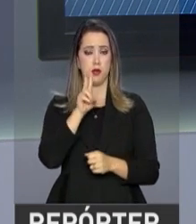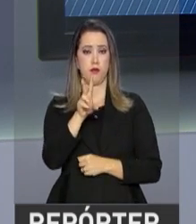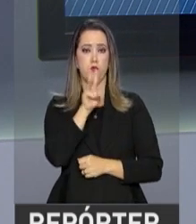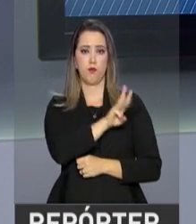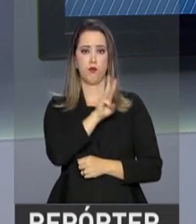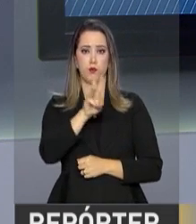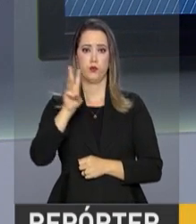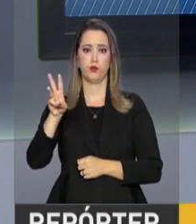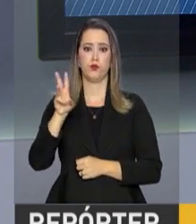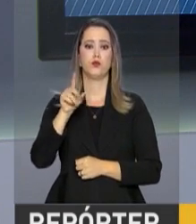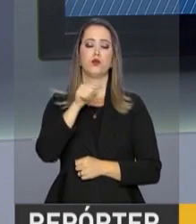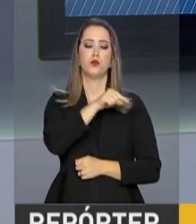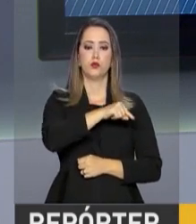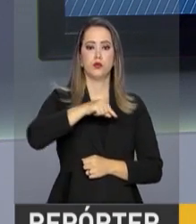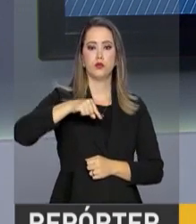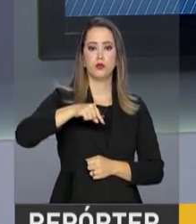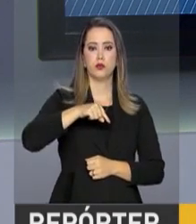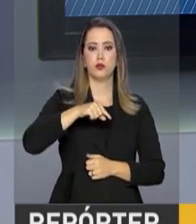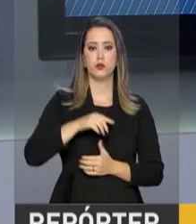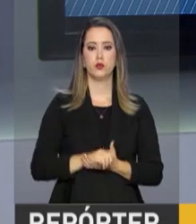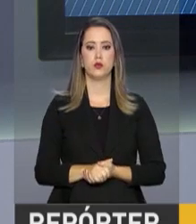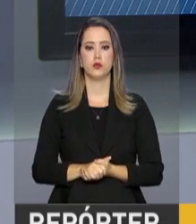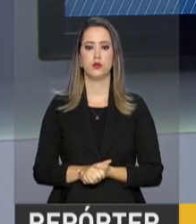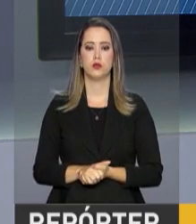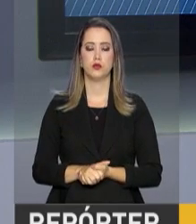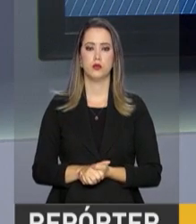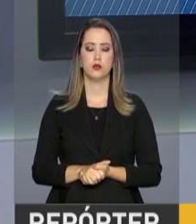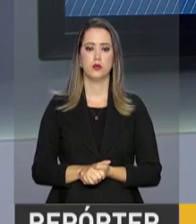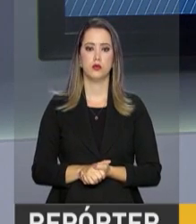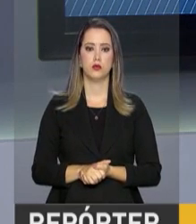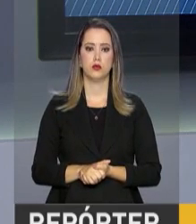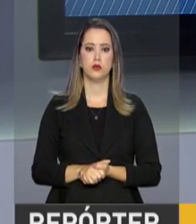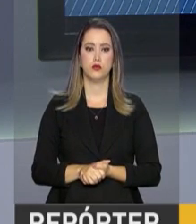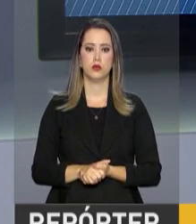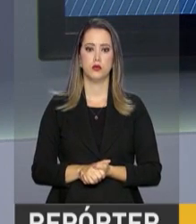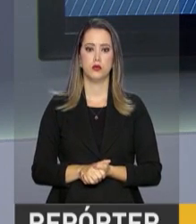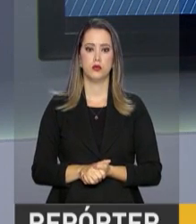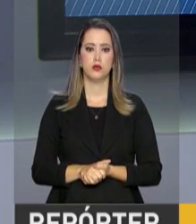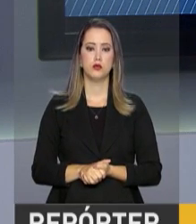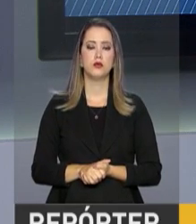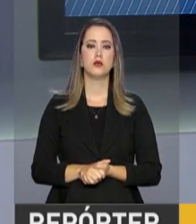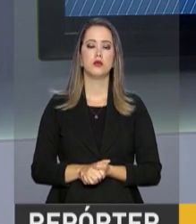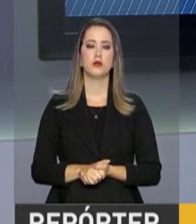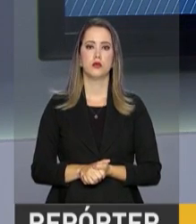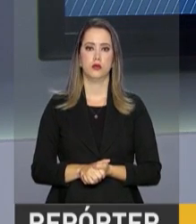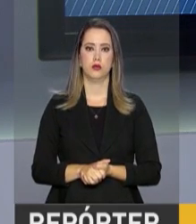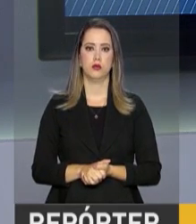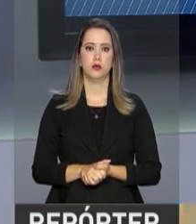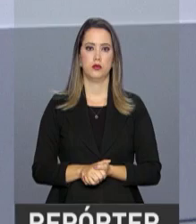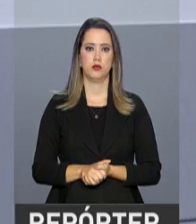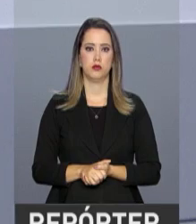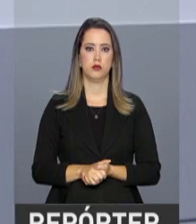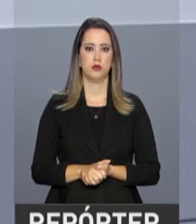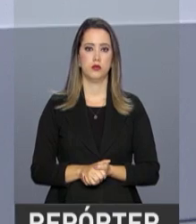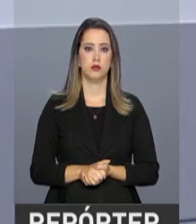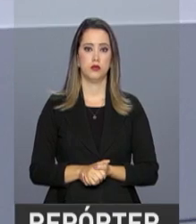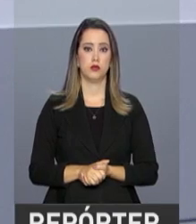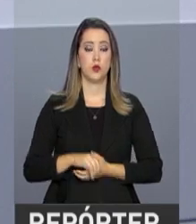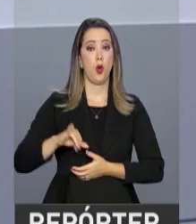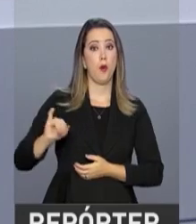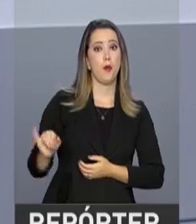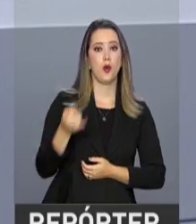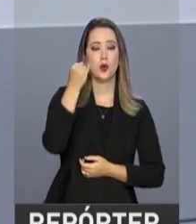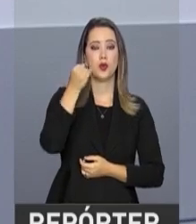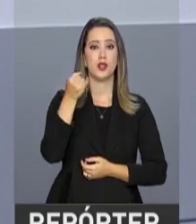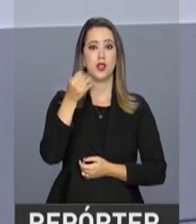no próprio site dos correios anote aí o endereço é www pontos corridos ponto com.br uma oportunidade